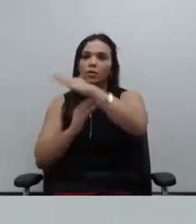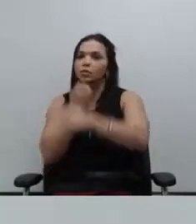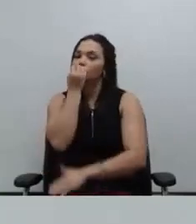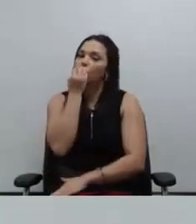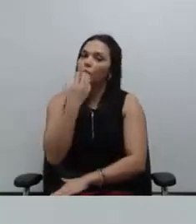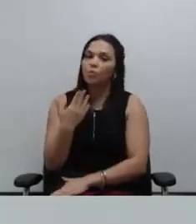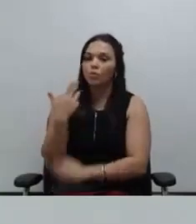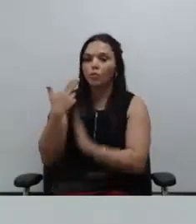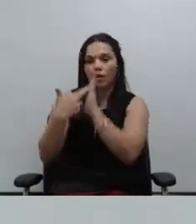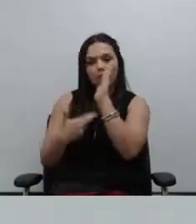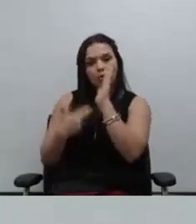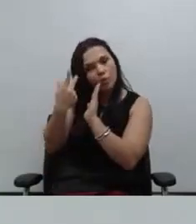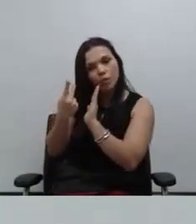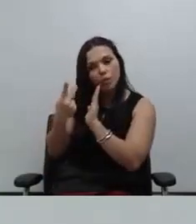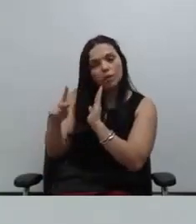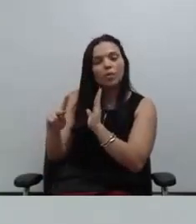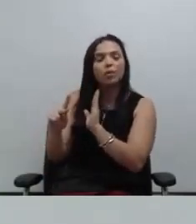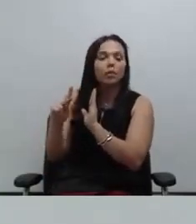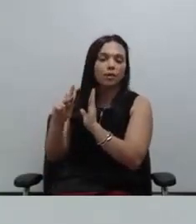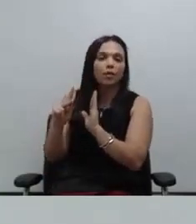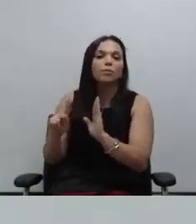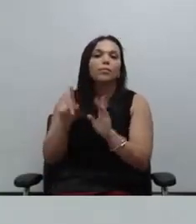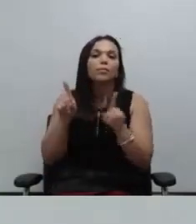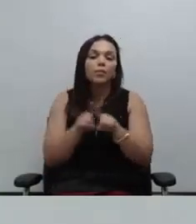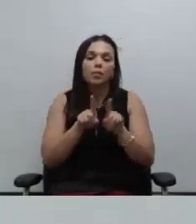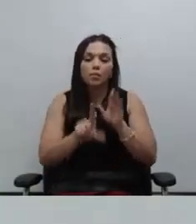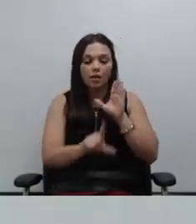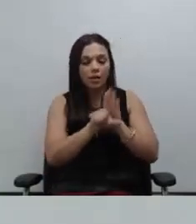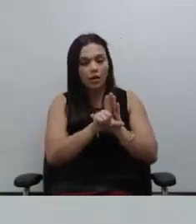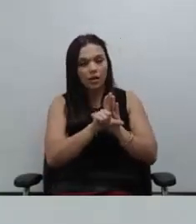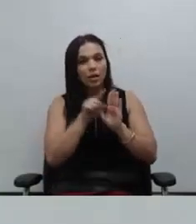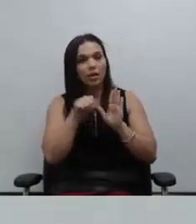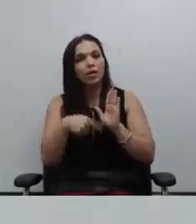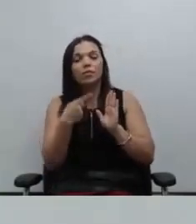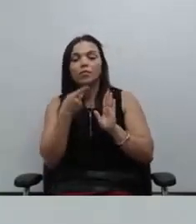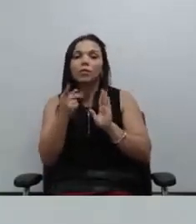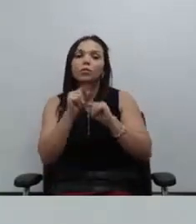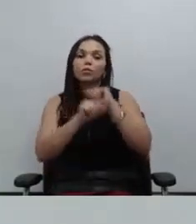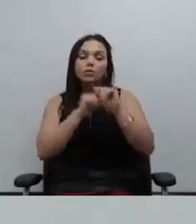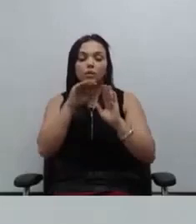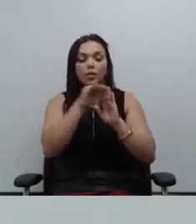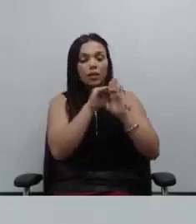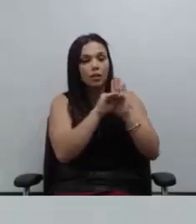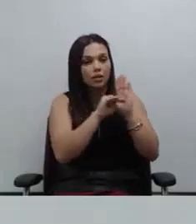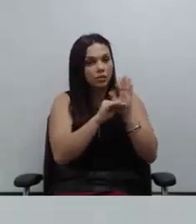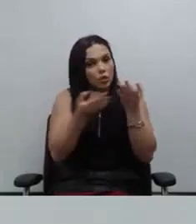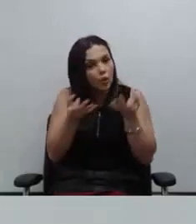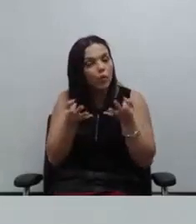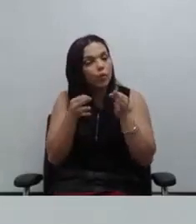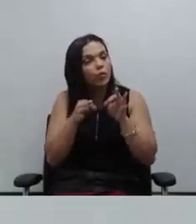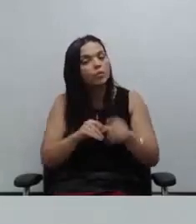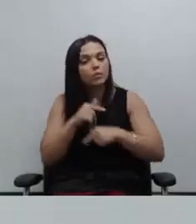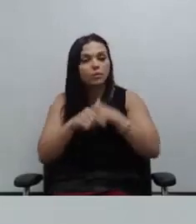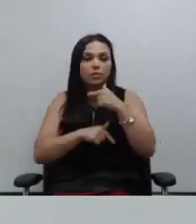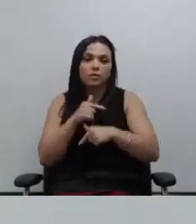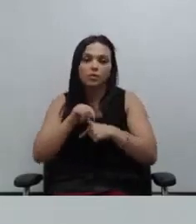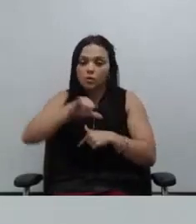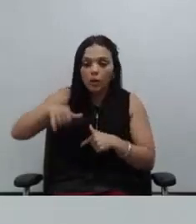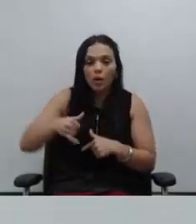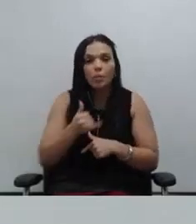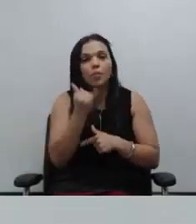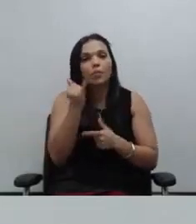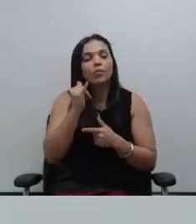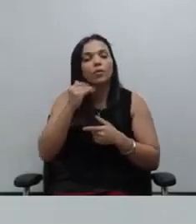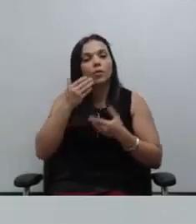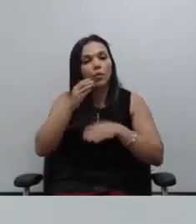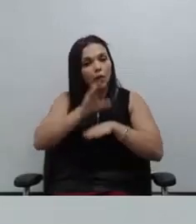Este é o relatório. O artigo 101 da Lei Orgânica da Defensoria Pública prevê como requisitos para a confirmação do defensor público na carreira o aproveitamento no